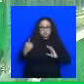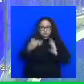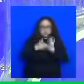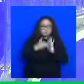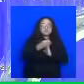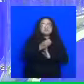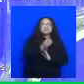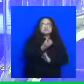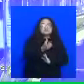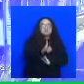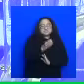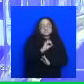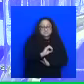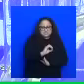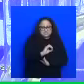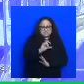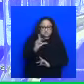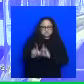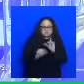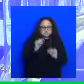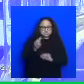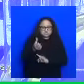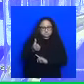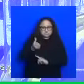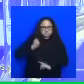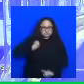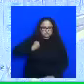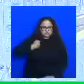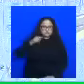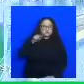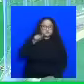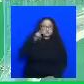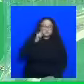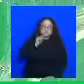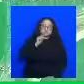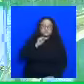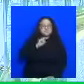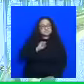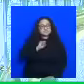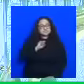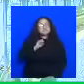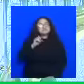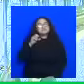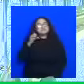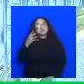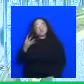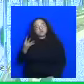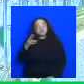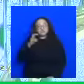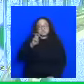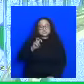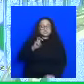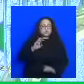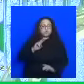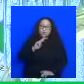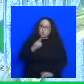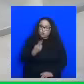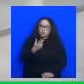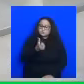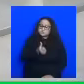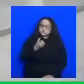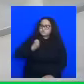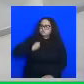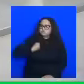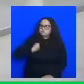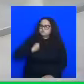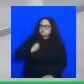60. Serão sorteados 6 números e você leva prêmio acertando 4, 5 ou 6 números. É